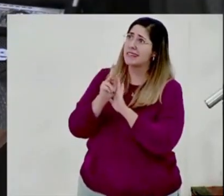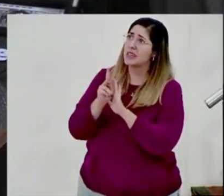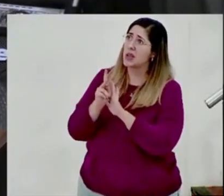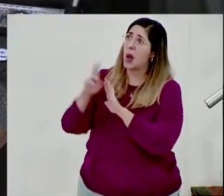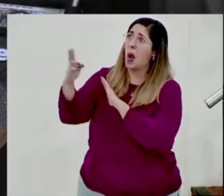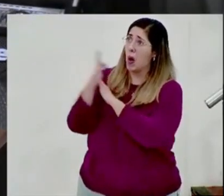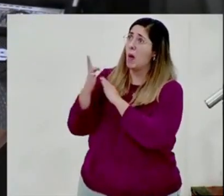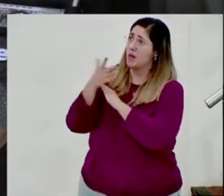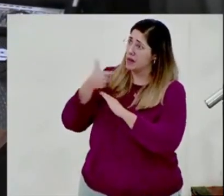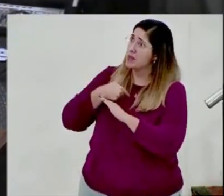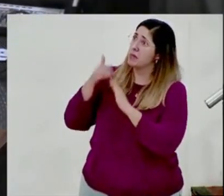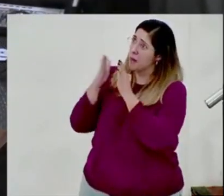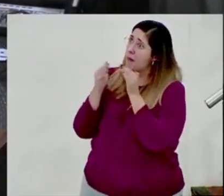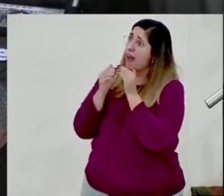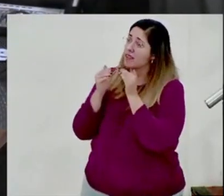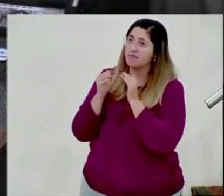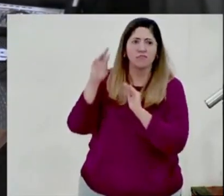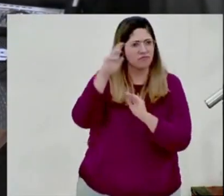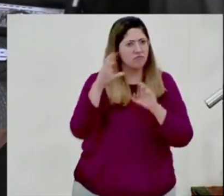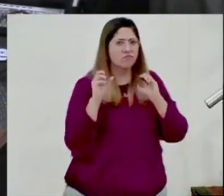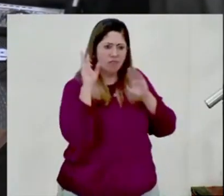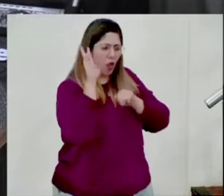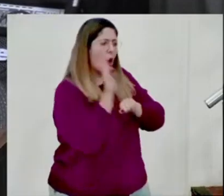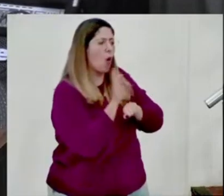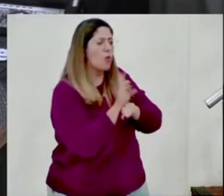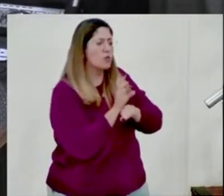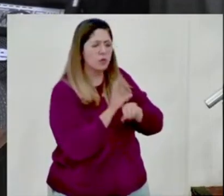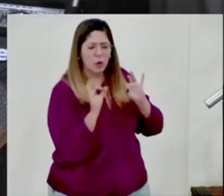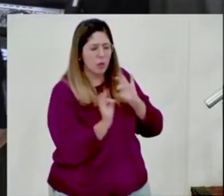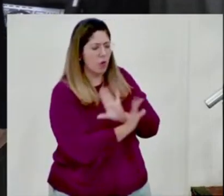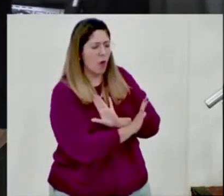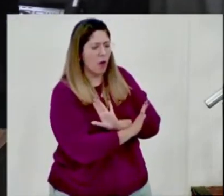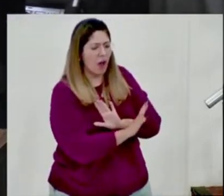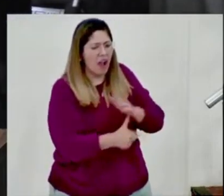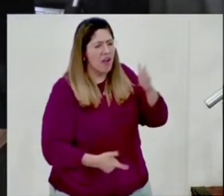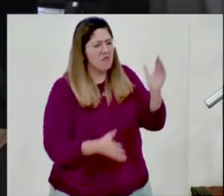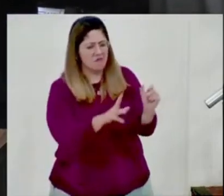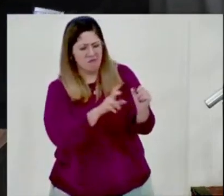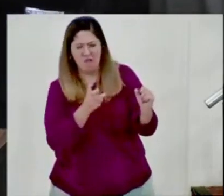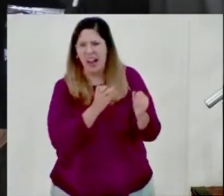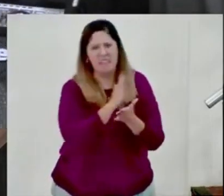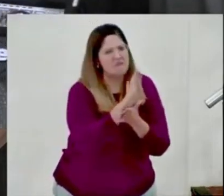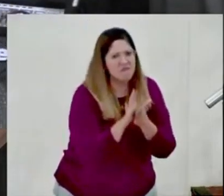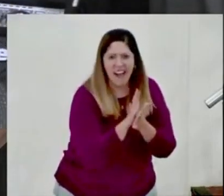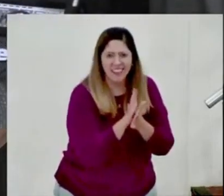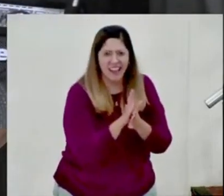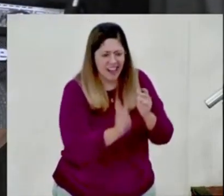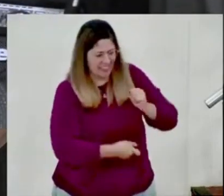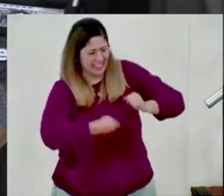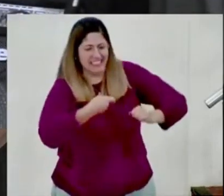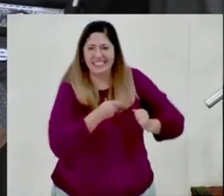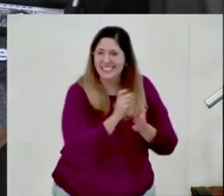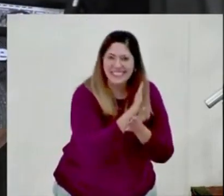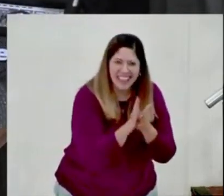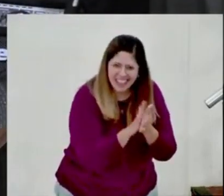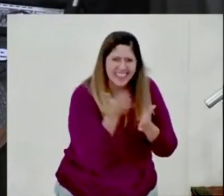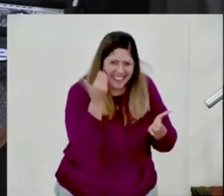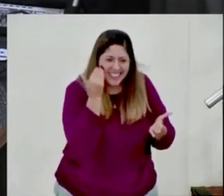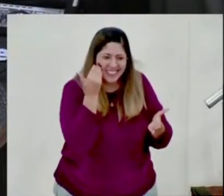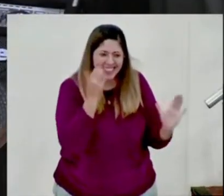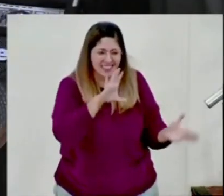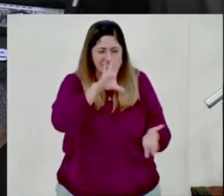deixa comigo, isso aí é problema meu. Ele não vai atirar uma flecha contra você. Então, quando a gente entende essas coisas, a gente